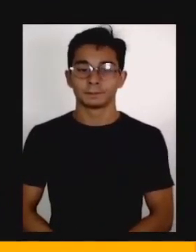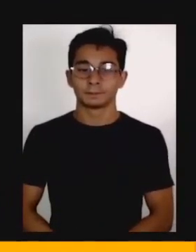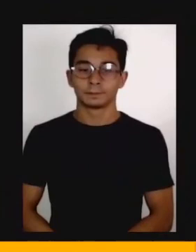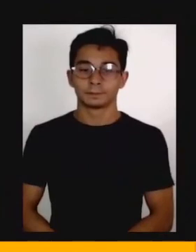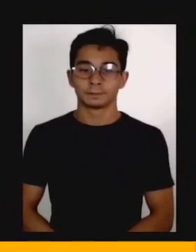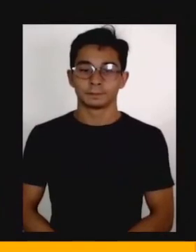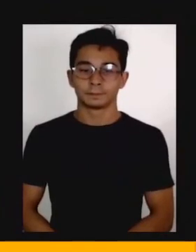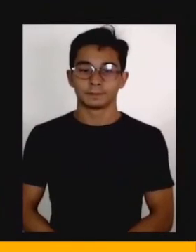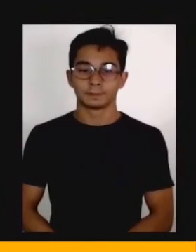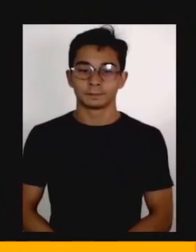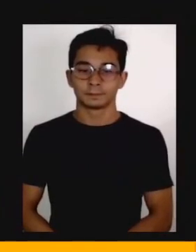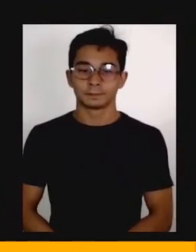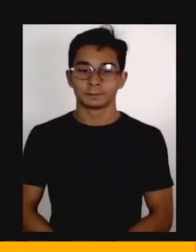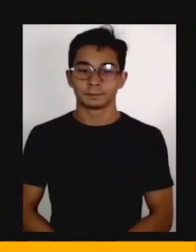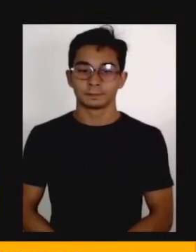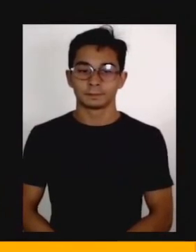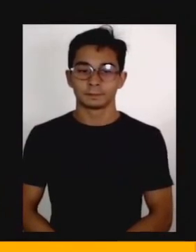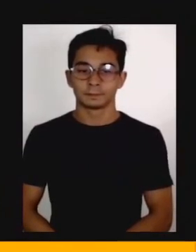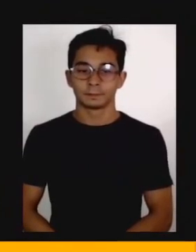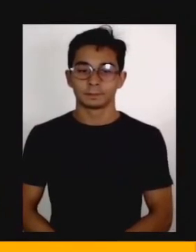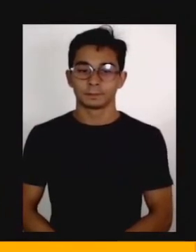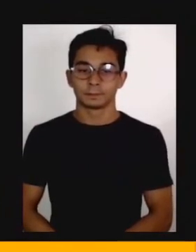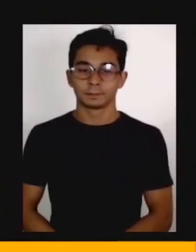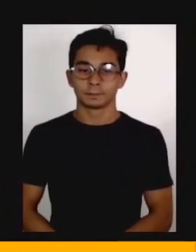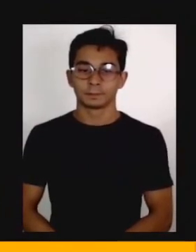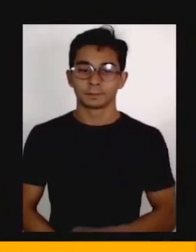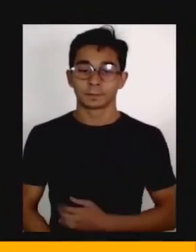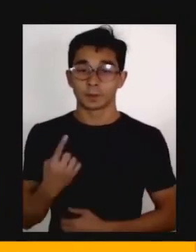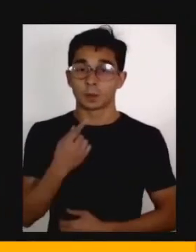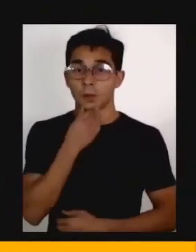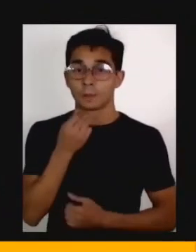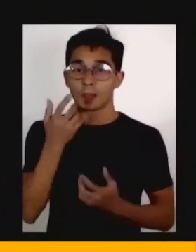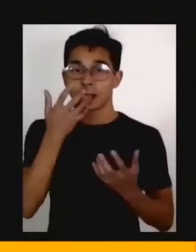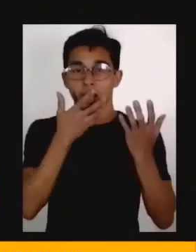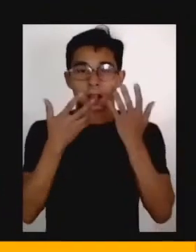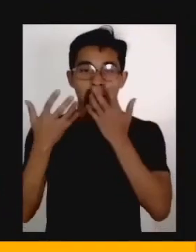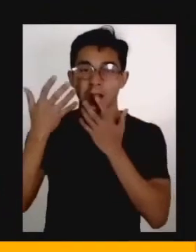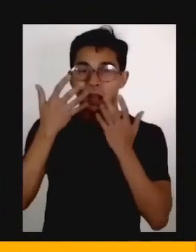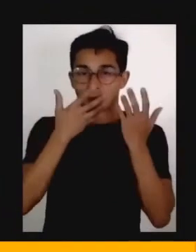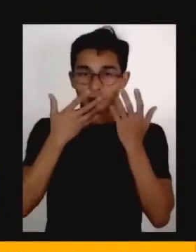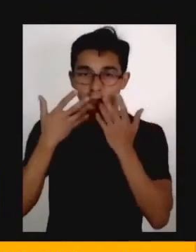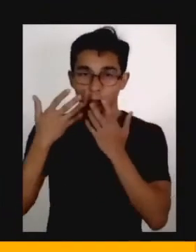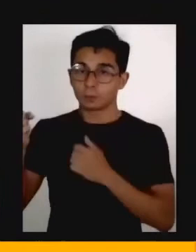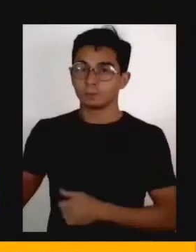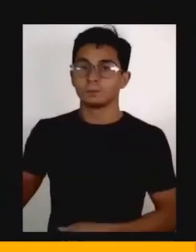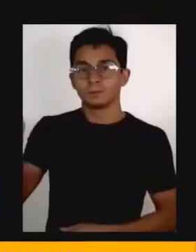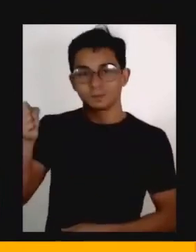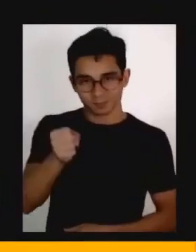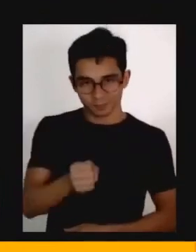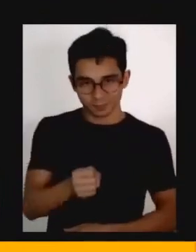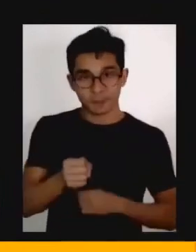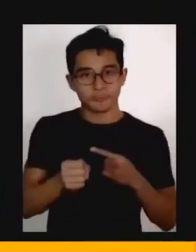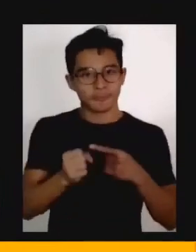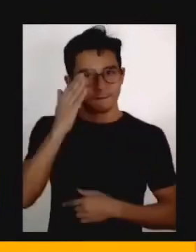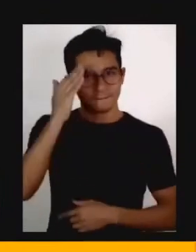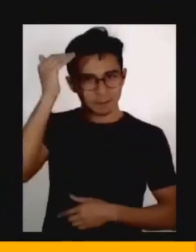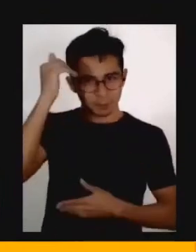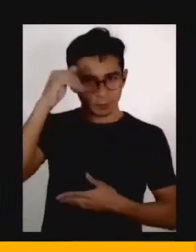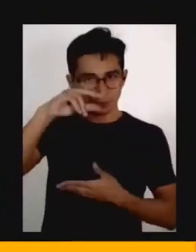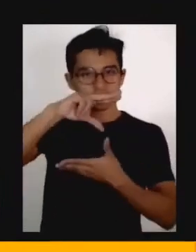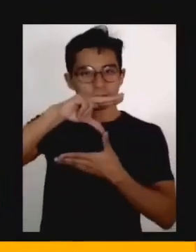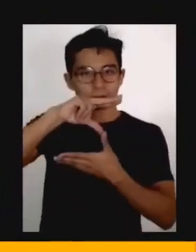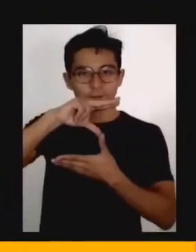A gente chamou aqui um cantor, como vocês podem ver, que é popular em toda a América Latina, para